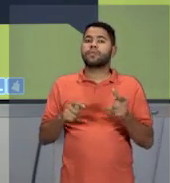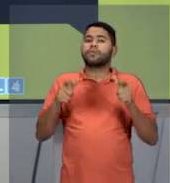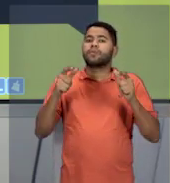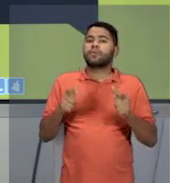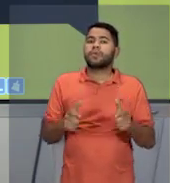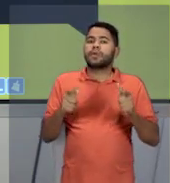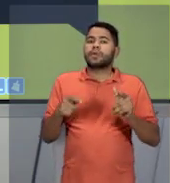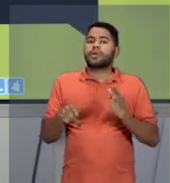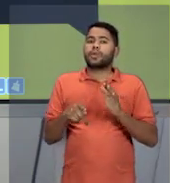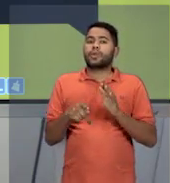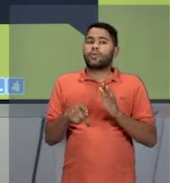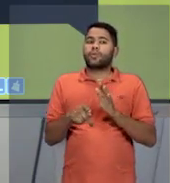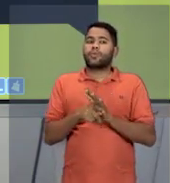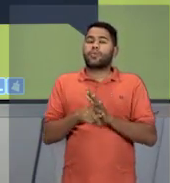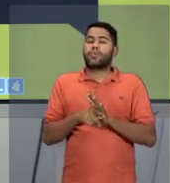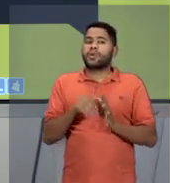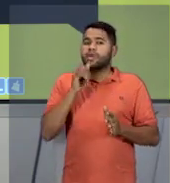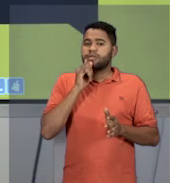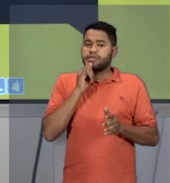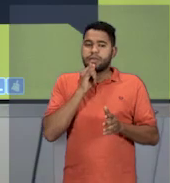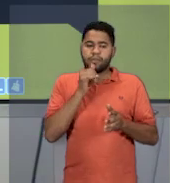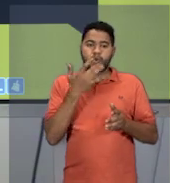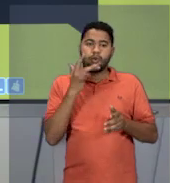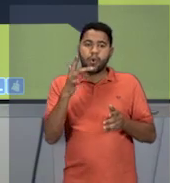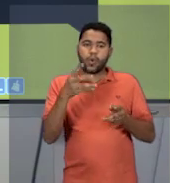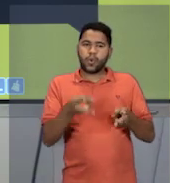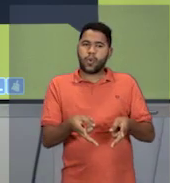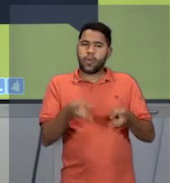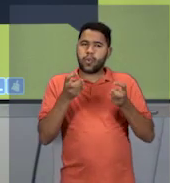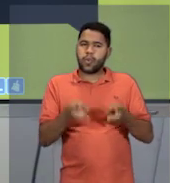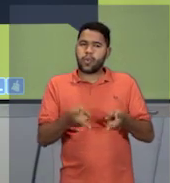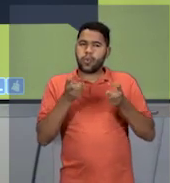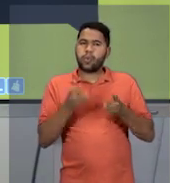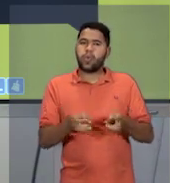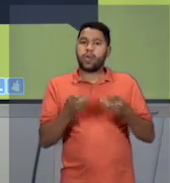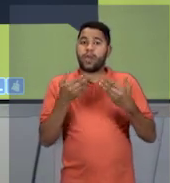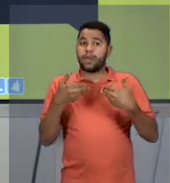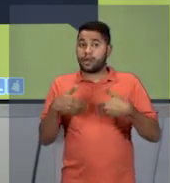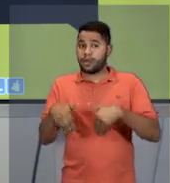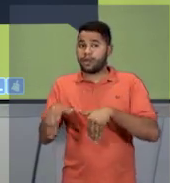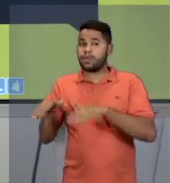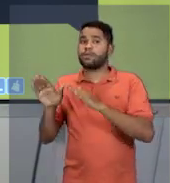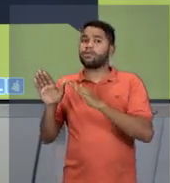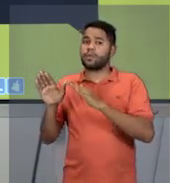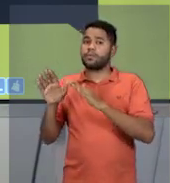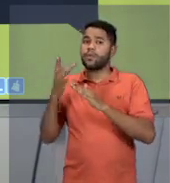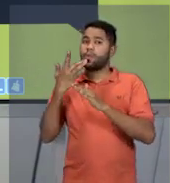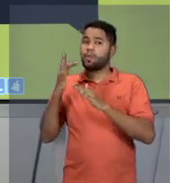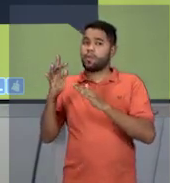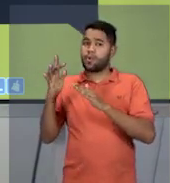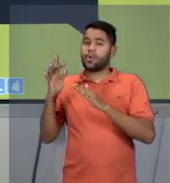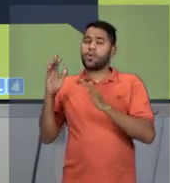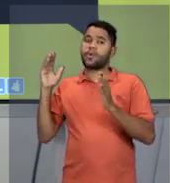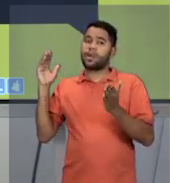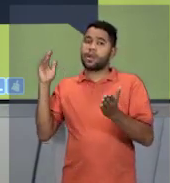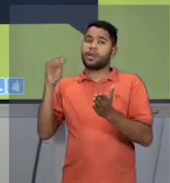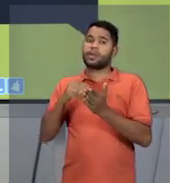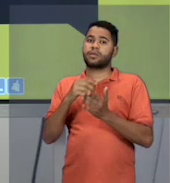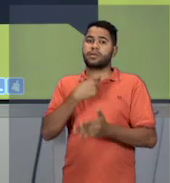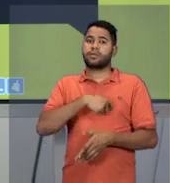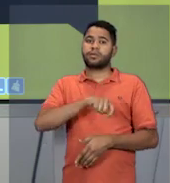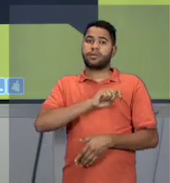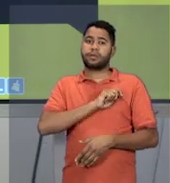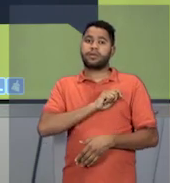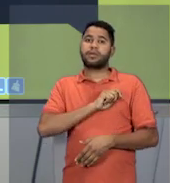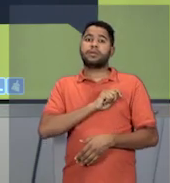onde quem extraía o ouro aqui na América levava esse ouro até a Espanha, e lá